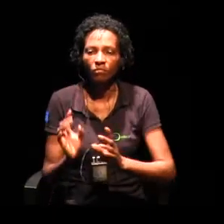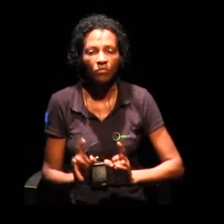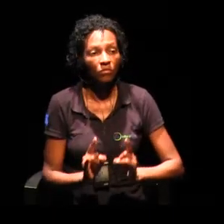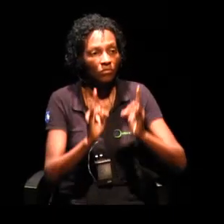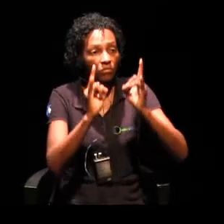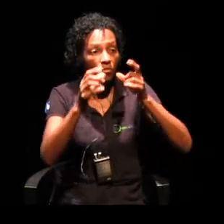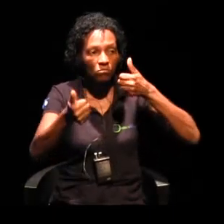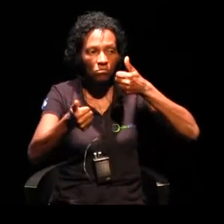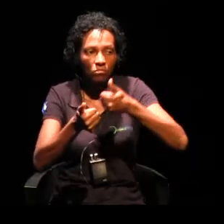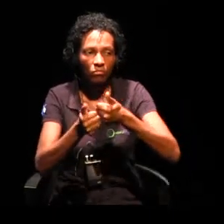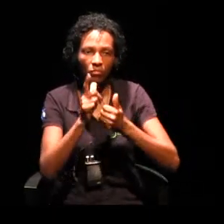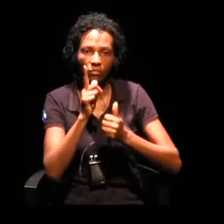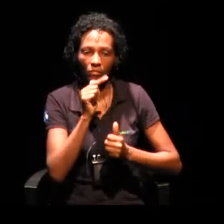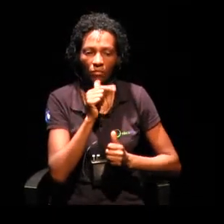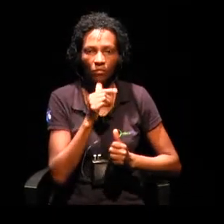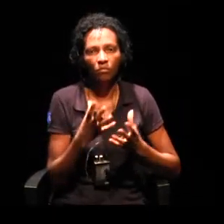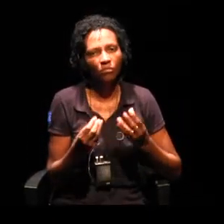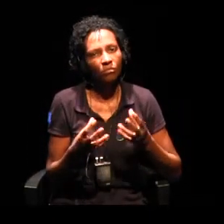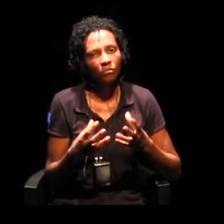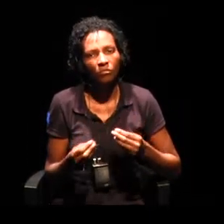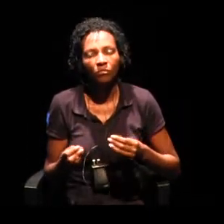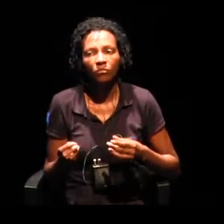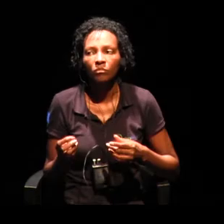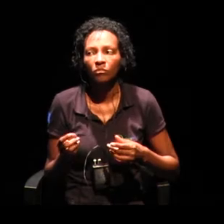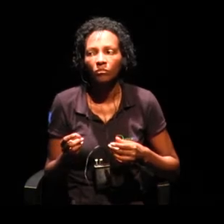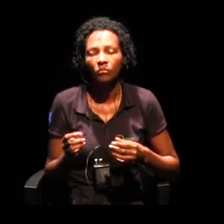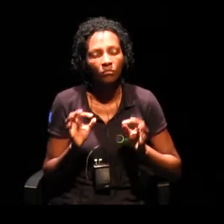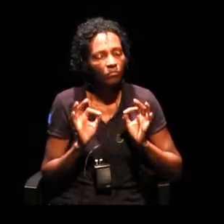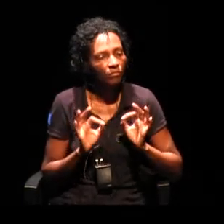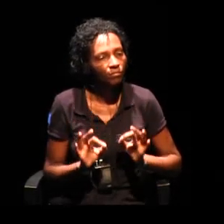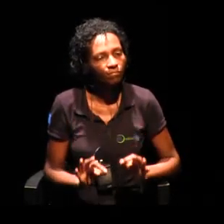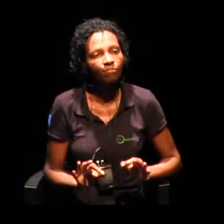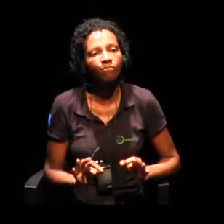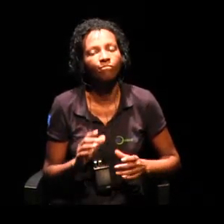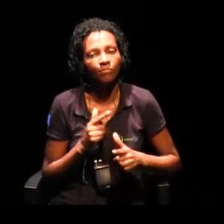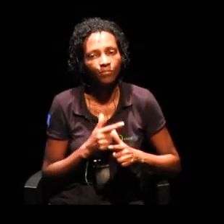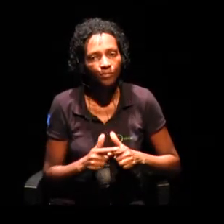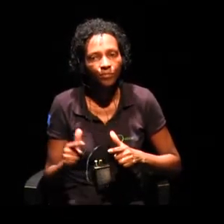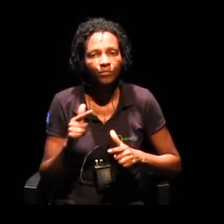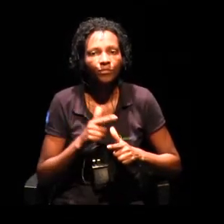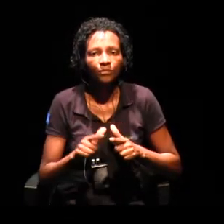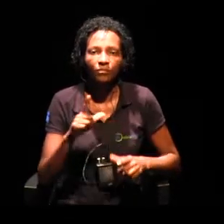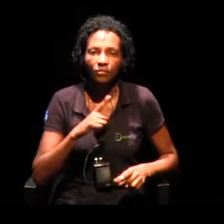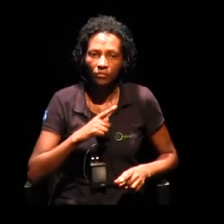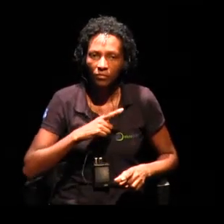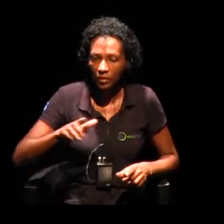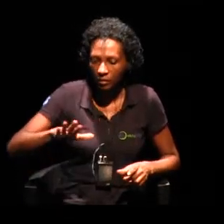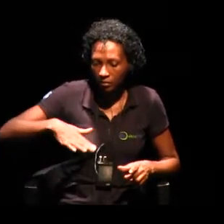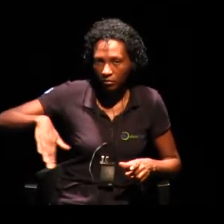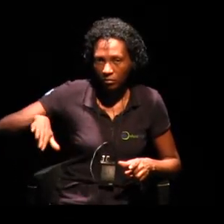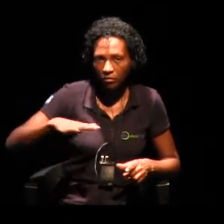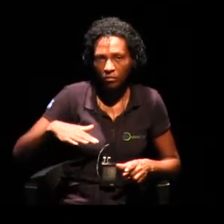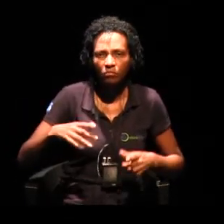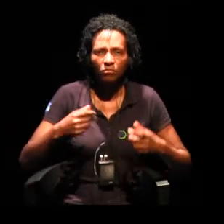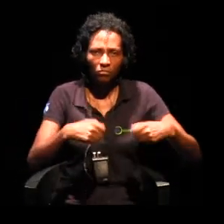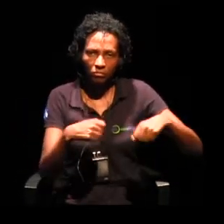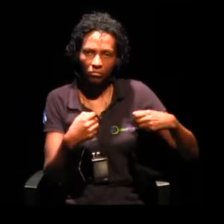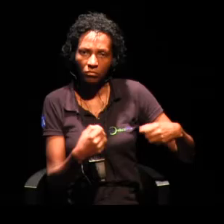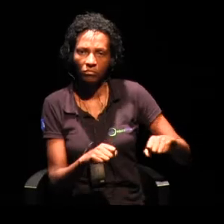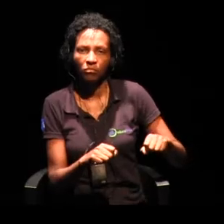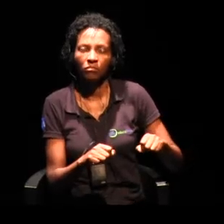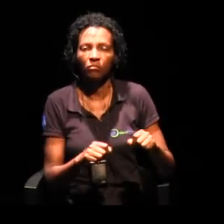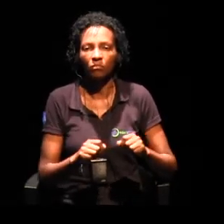a criação de vários edifícios muito próximos da água e isso com certeza causava problemas.